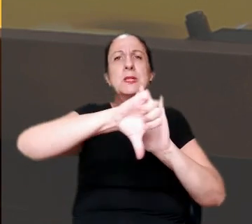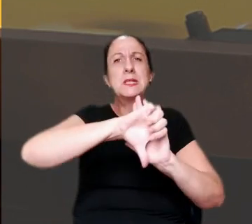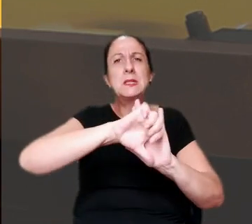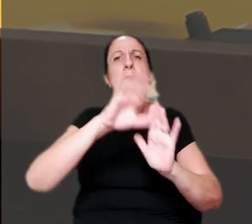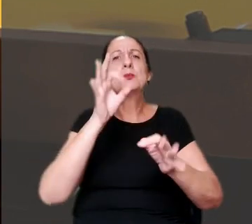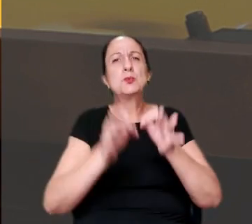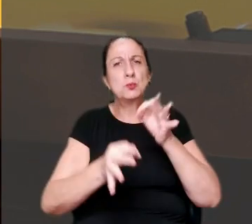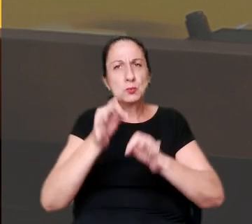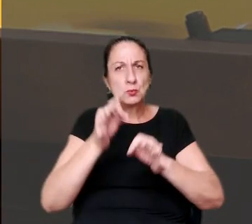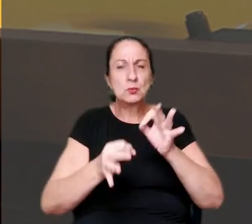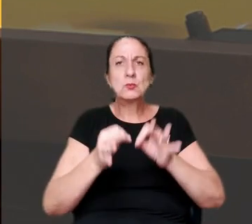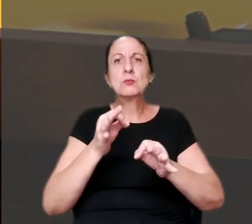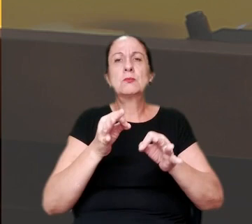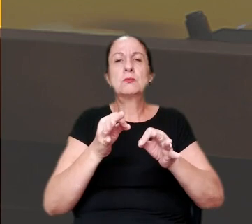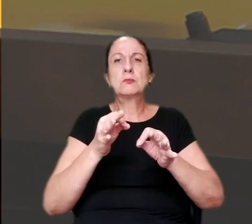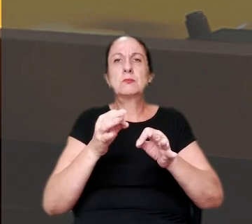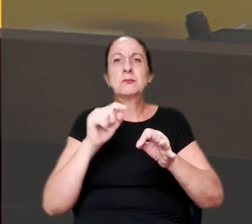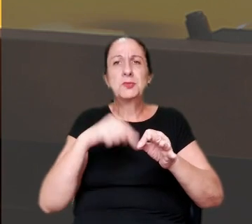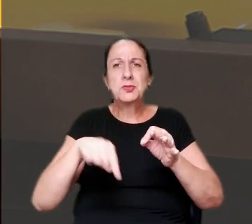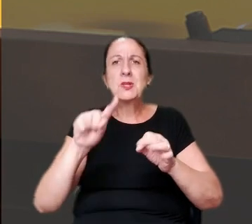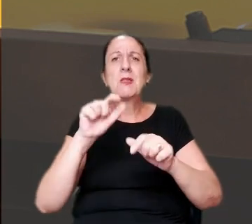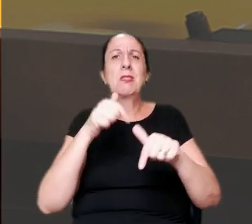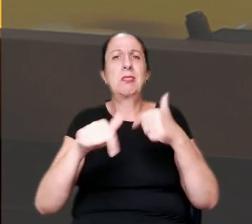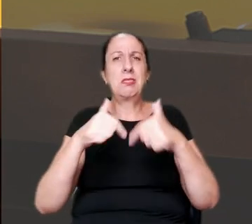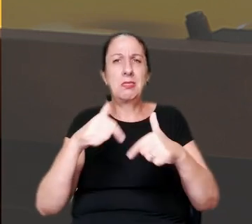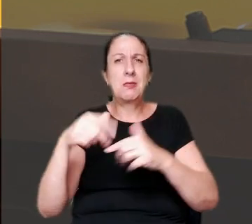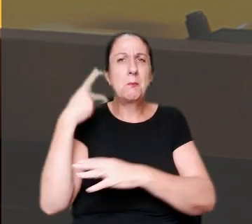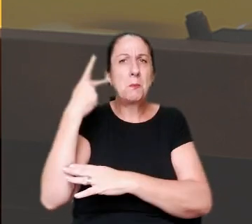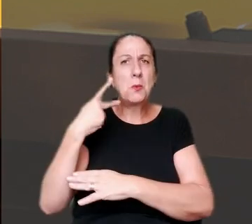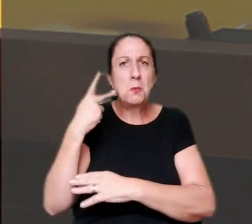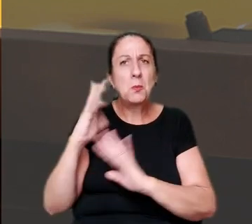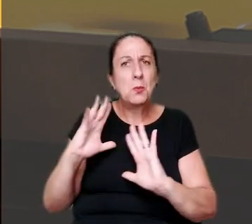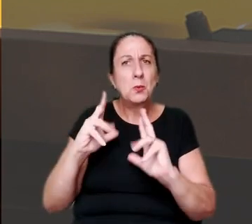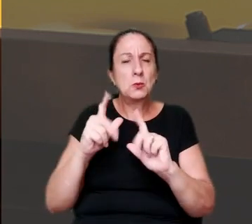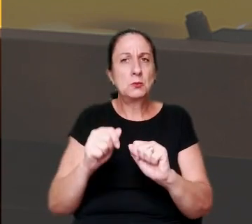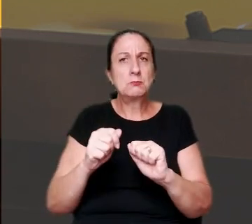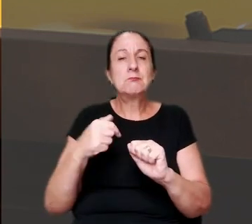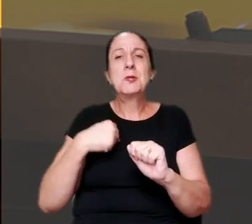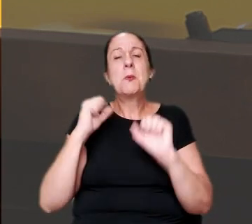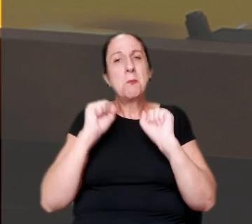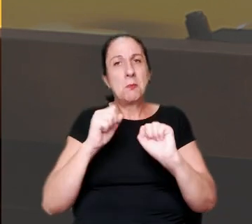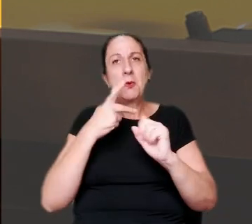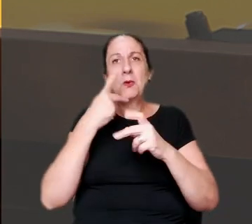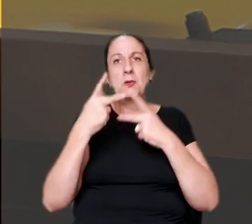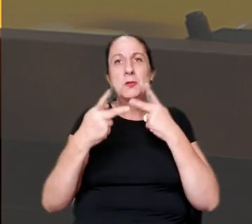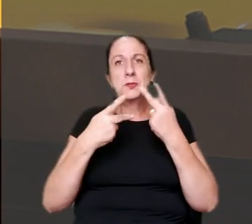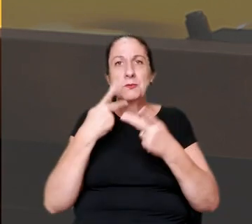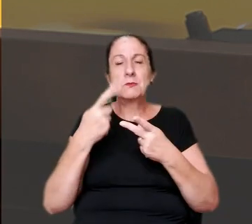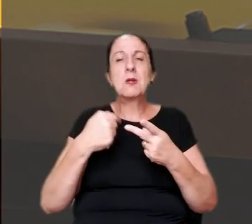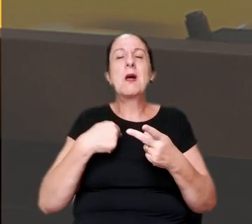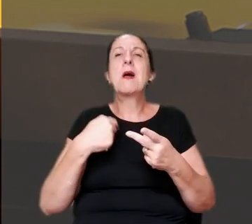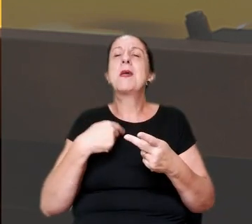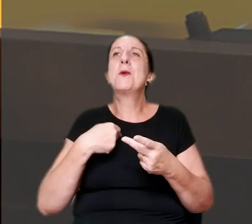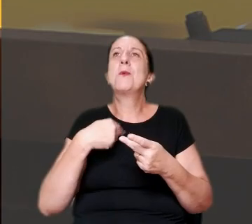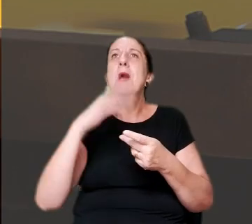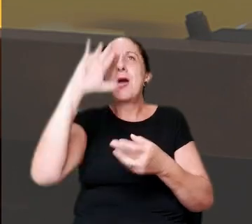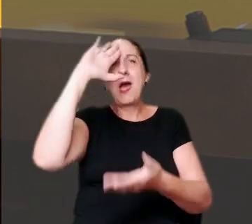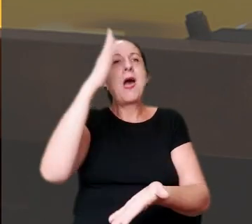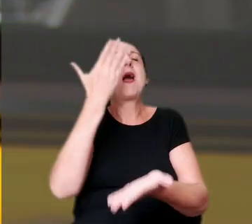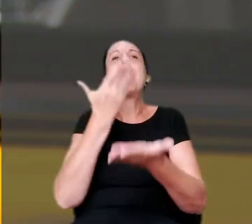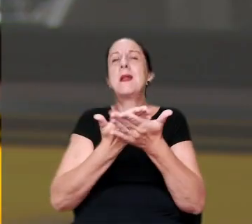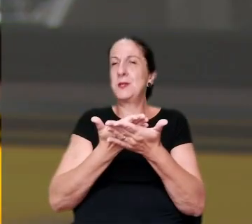os crimes que eu já julguei, que eu já atuei como promotor e tudo isso, eu posso dizer que eu sou um homem